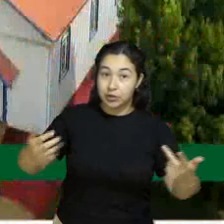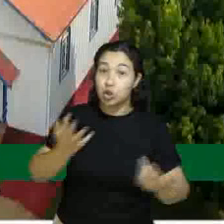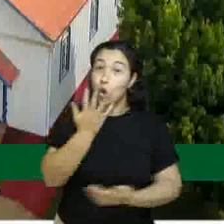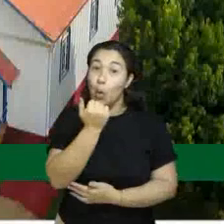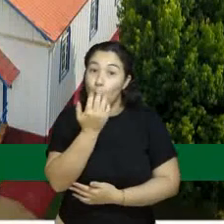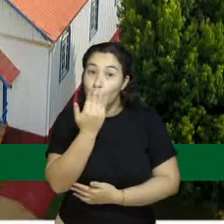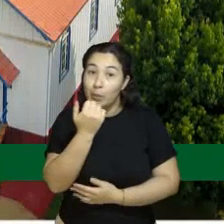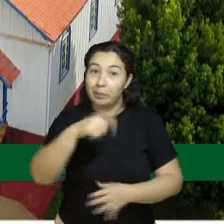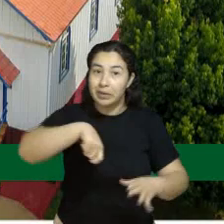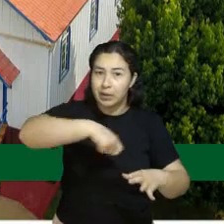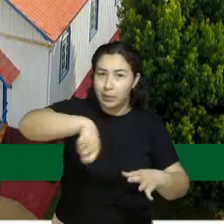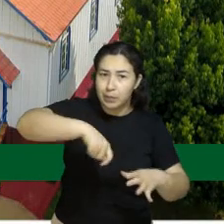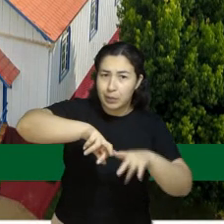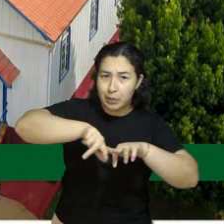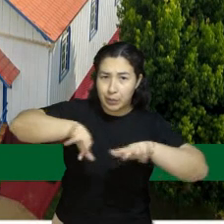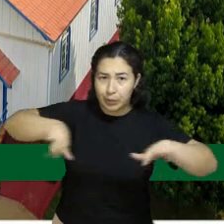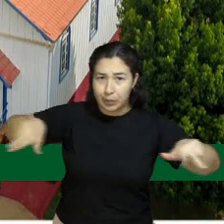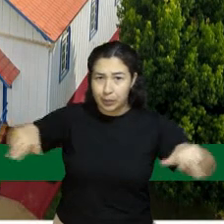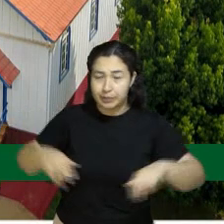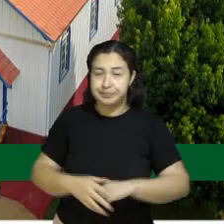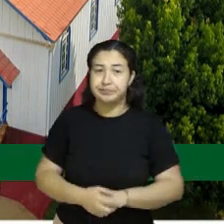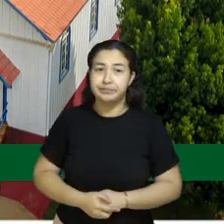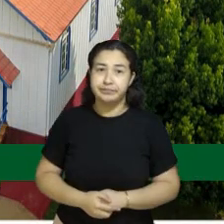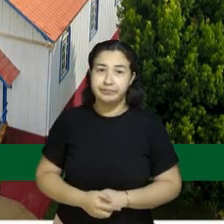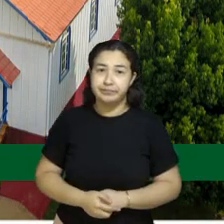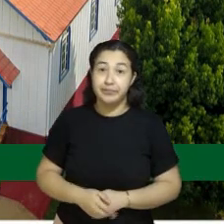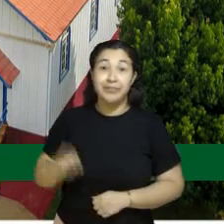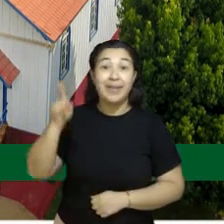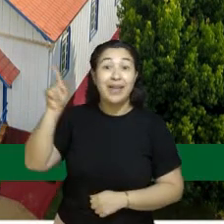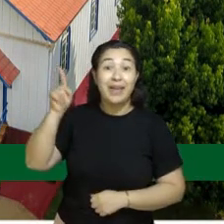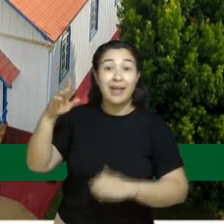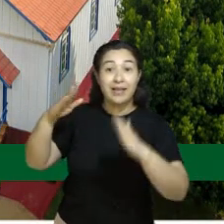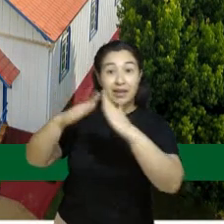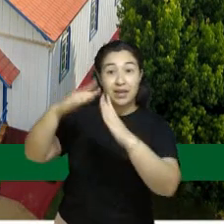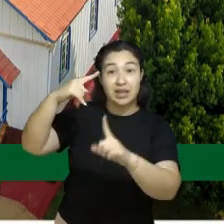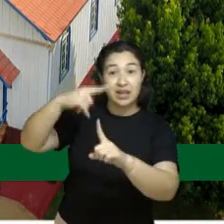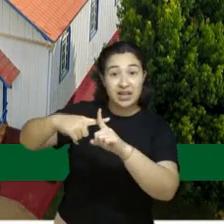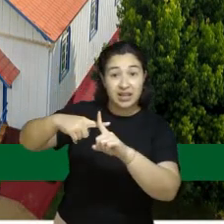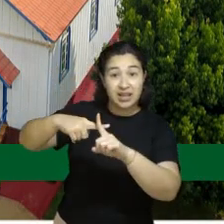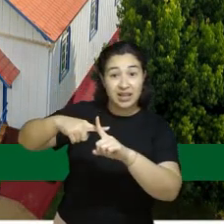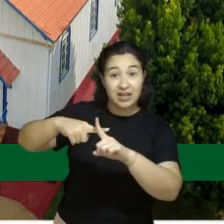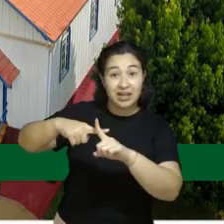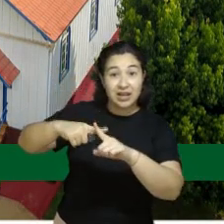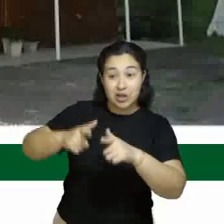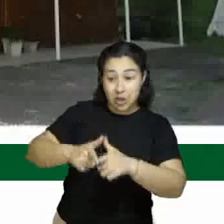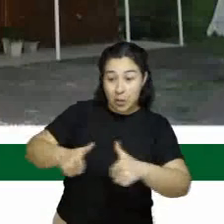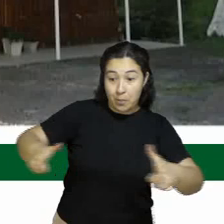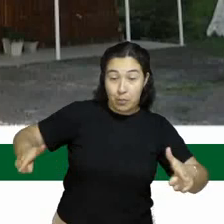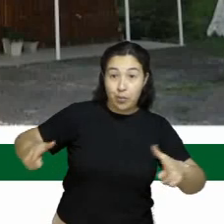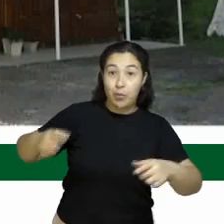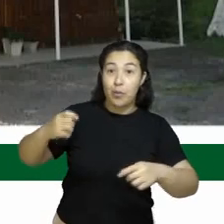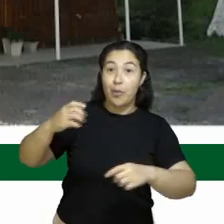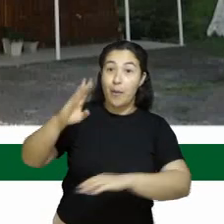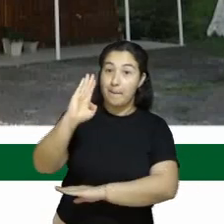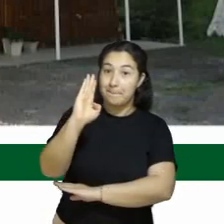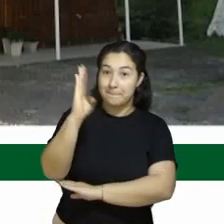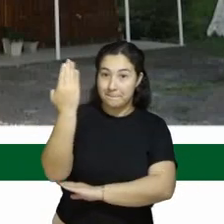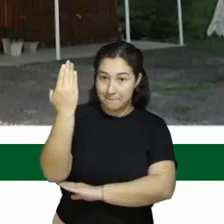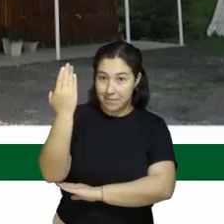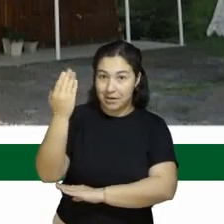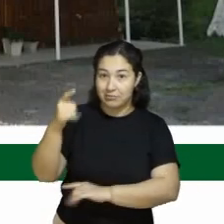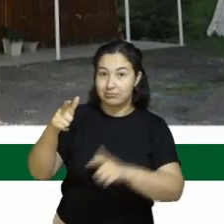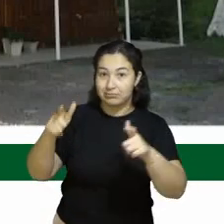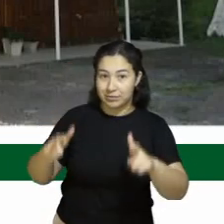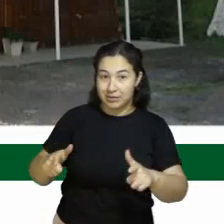gastronomia, em a maior igreja em madeira da América Latina, em São João do Oeste, o